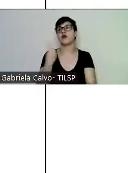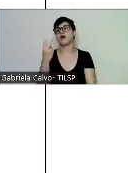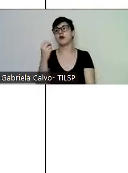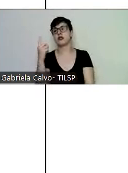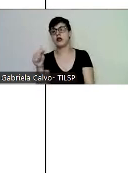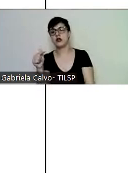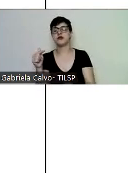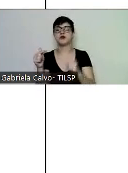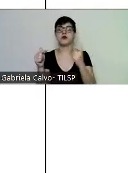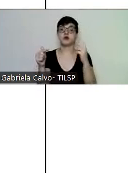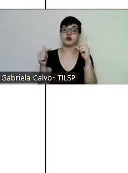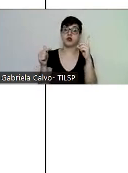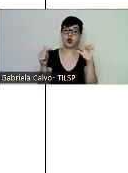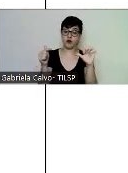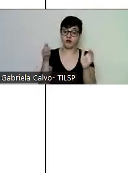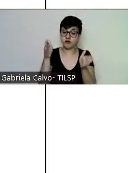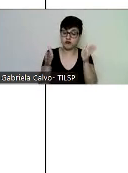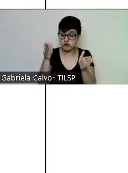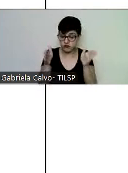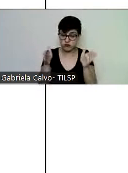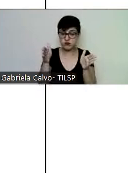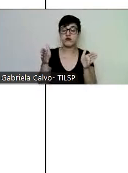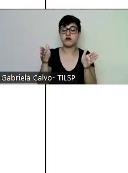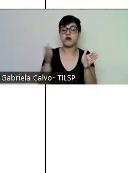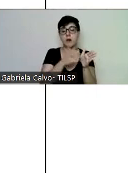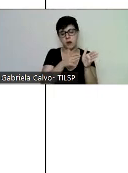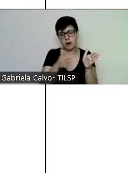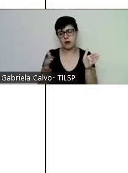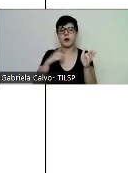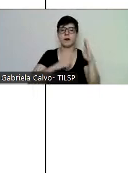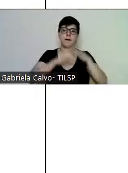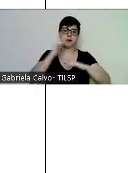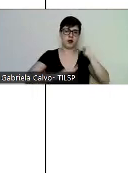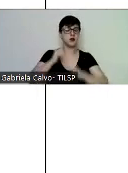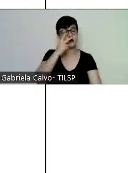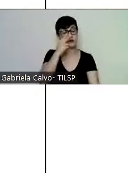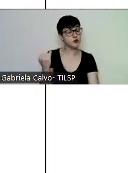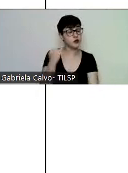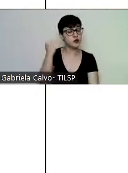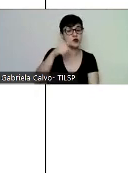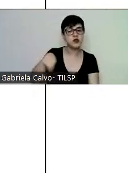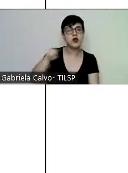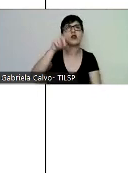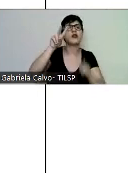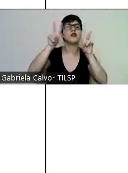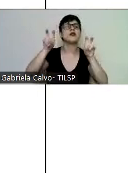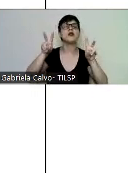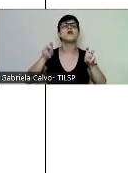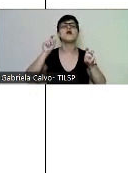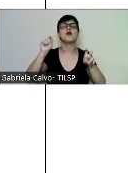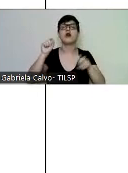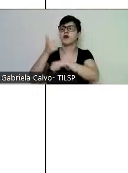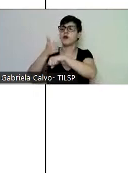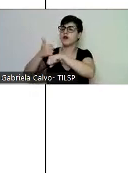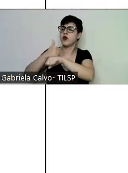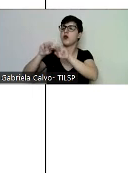atividades que nós consideramos foram muito importante para levantar o debate levantar o debate entre profissionais de museus